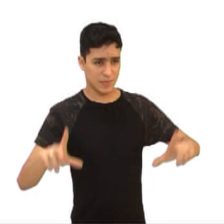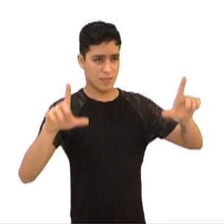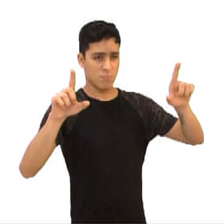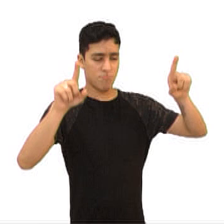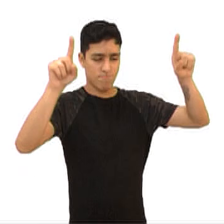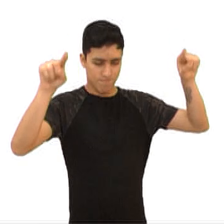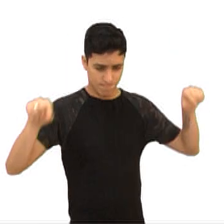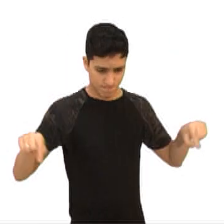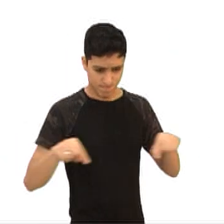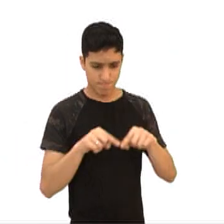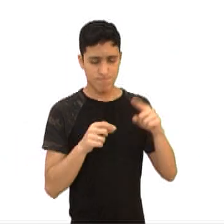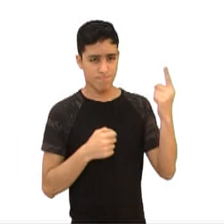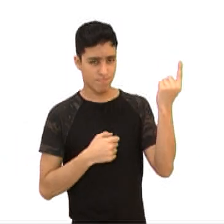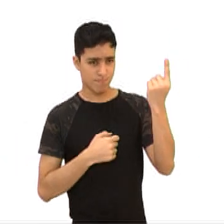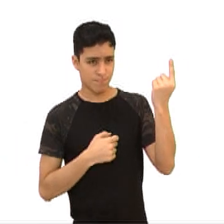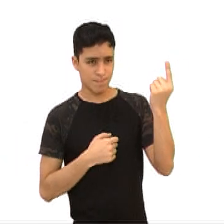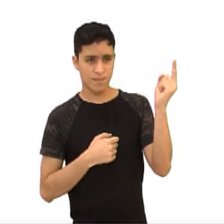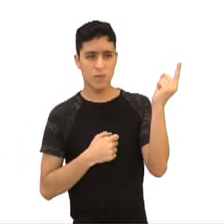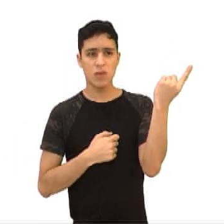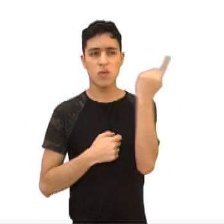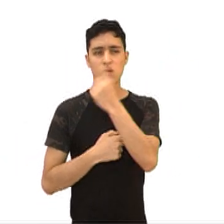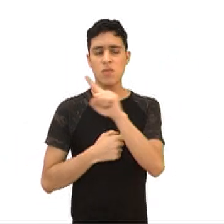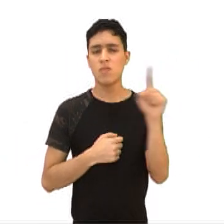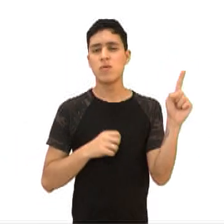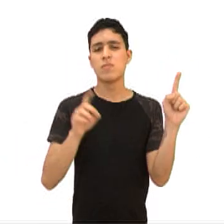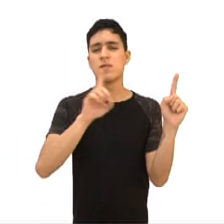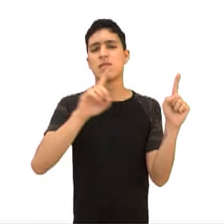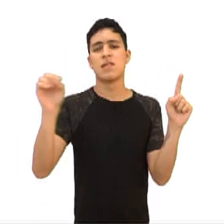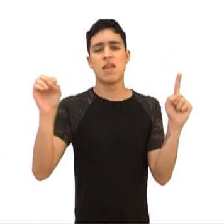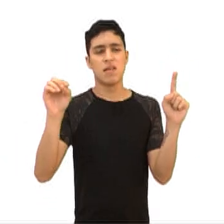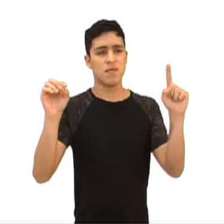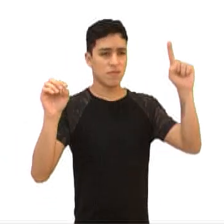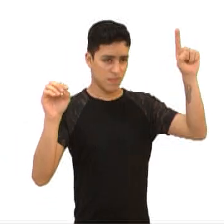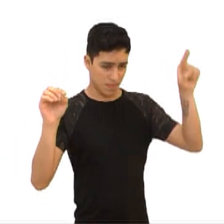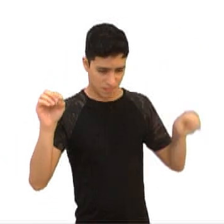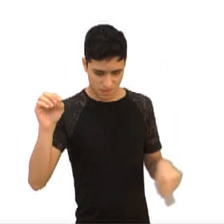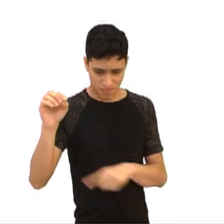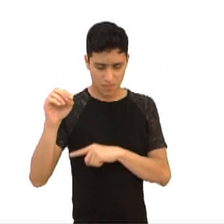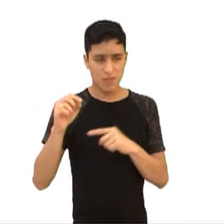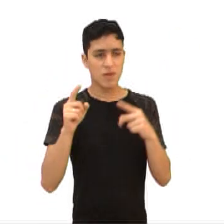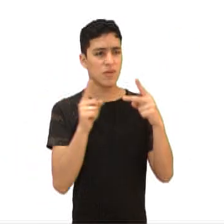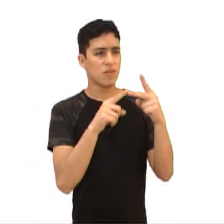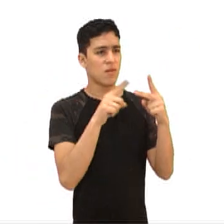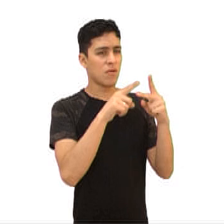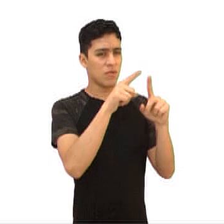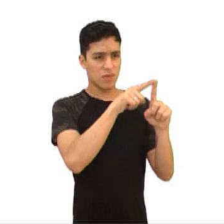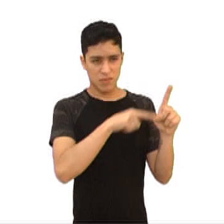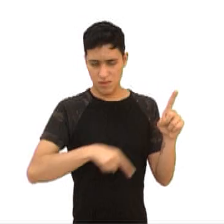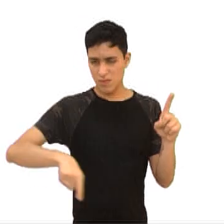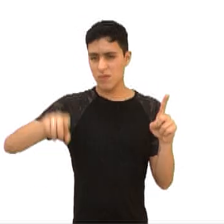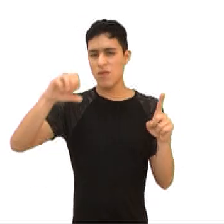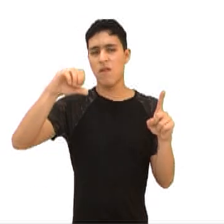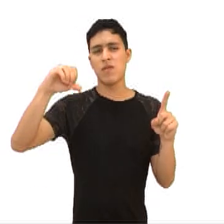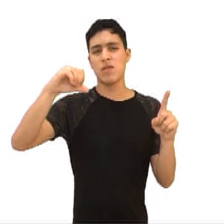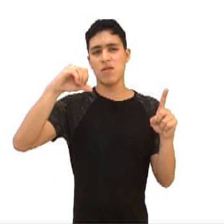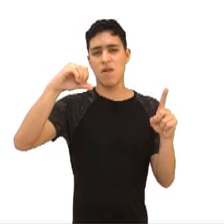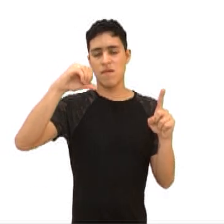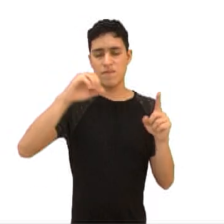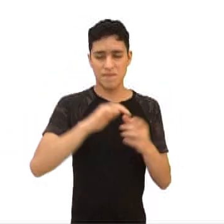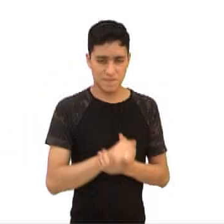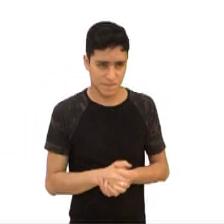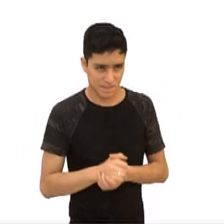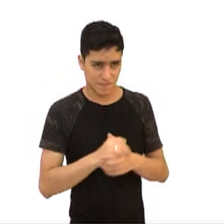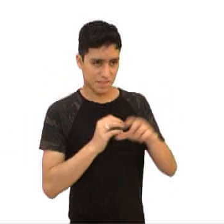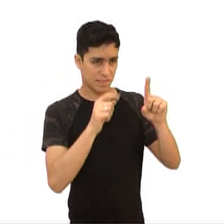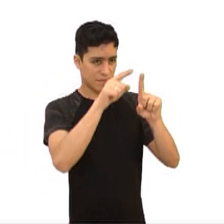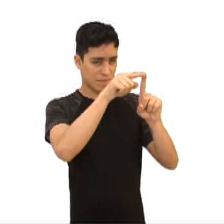Primeiro termo da PA é 1, o último termo é 100. O segundo termo da PA é 2, o penúltimo é 99.